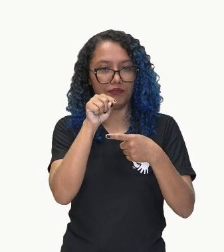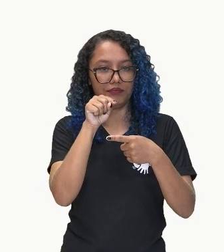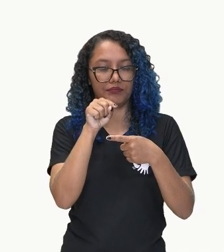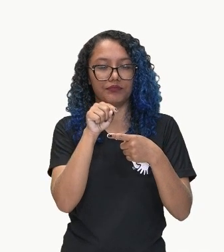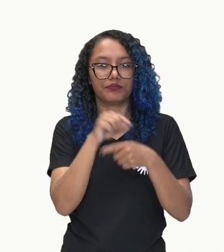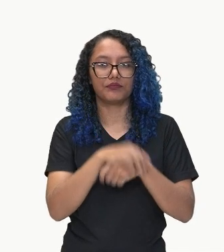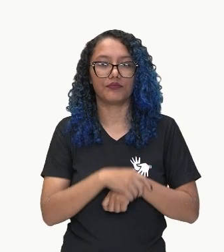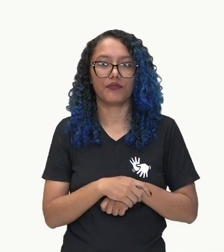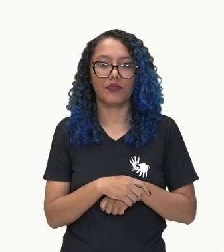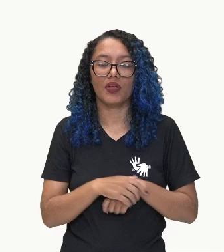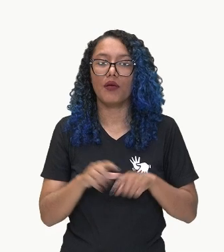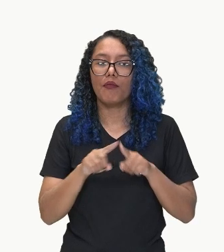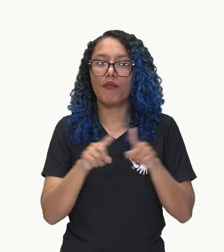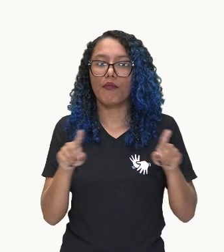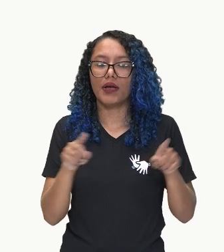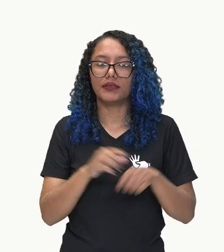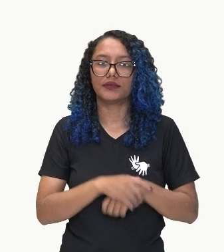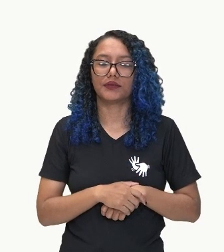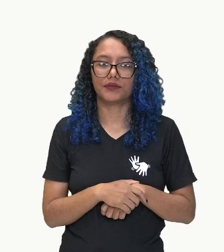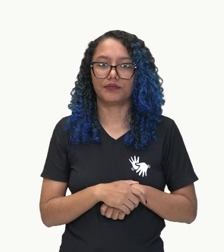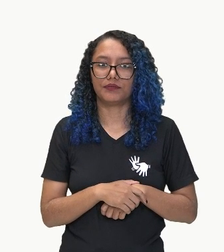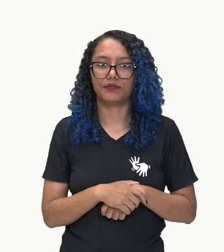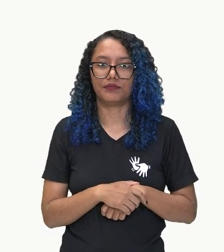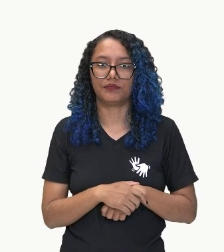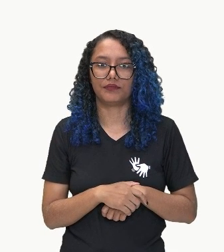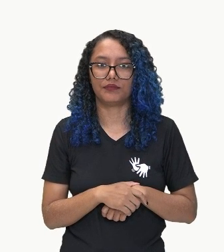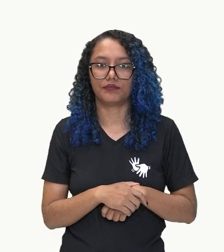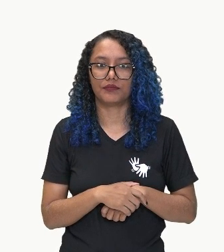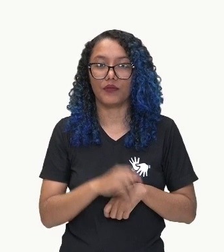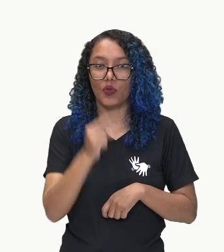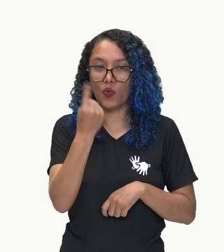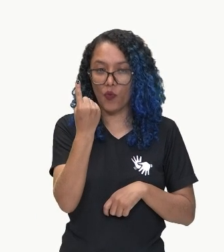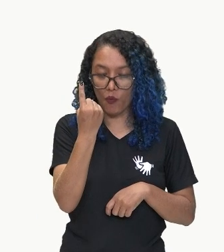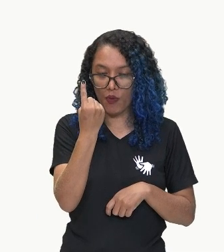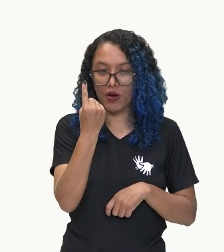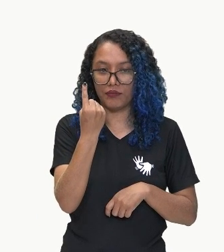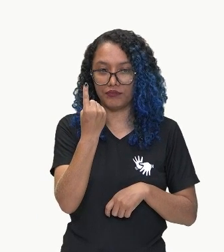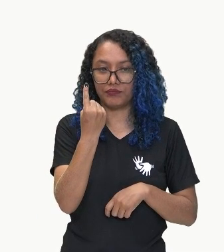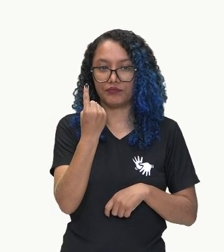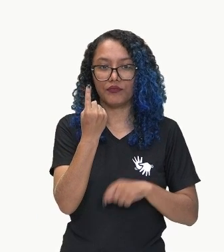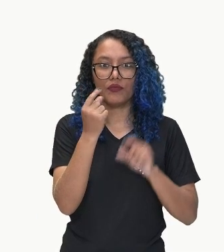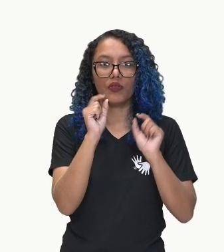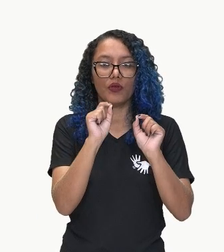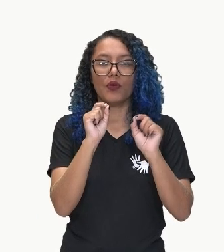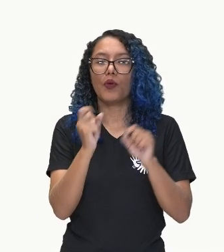uma parte de 2 aí, se você perceber, nós vamos ter o valor de 50